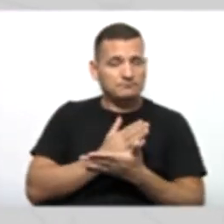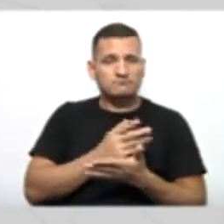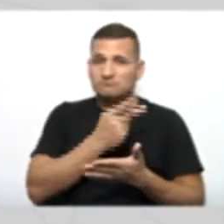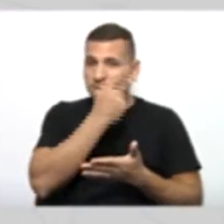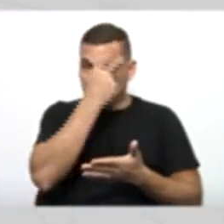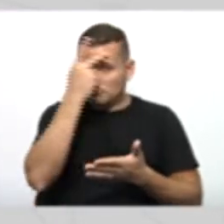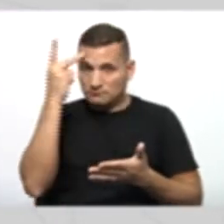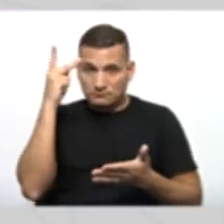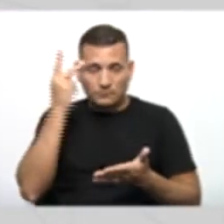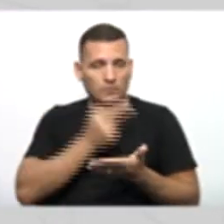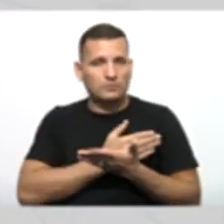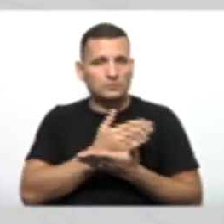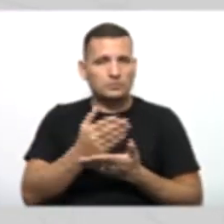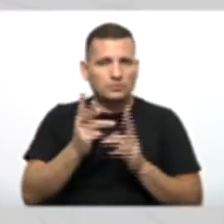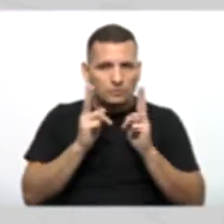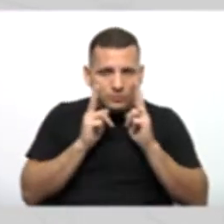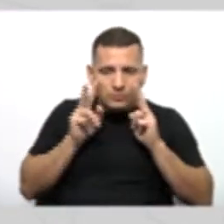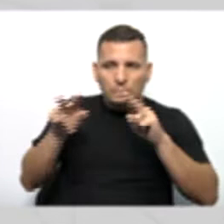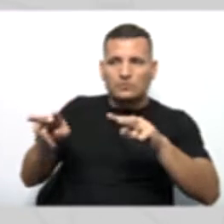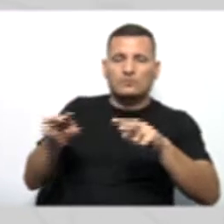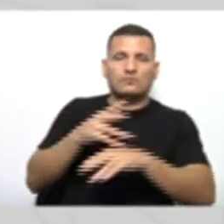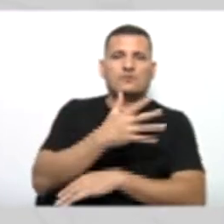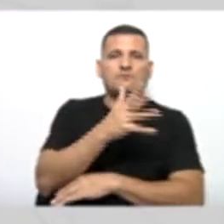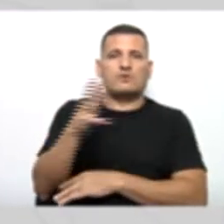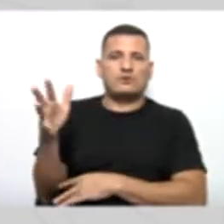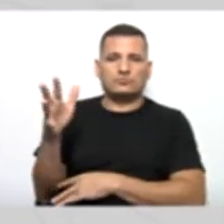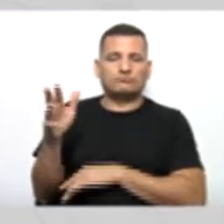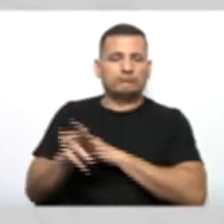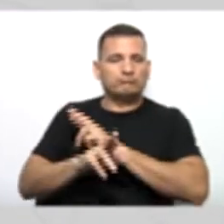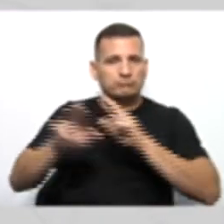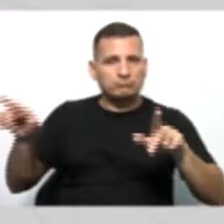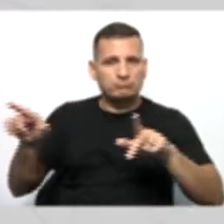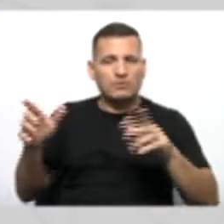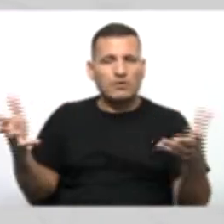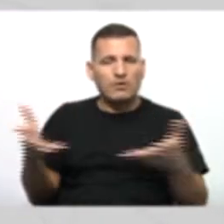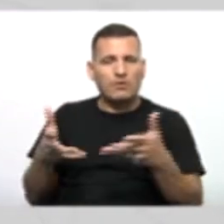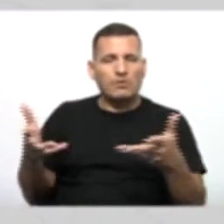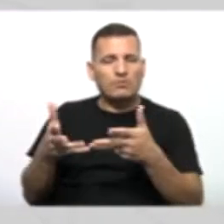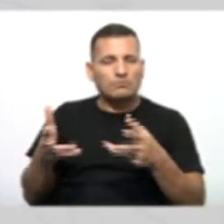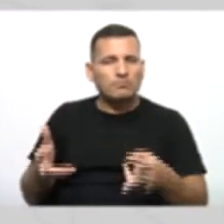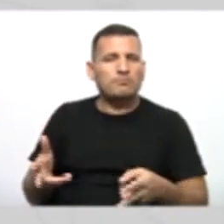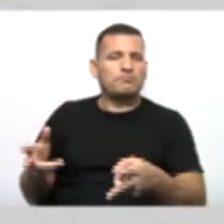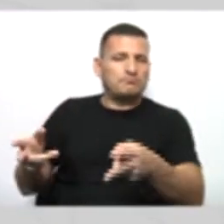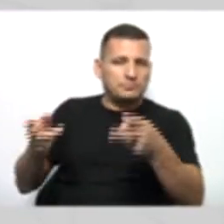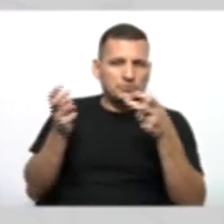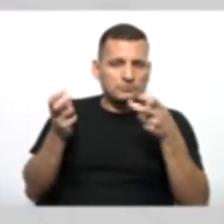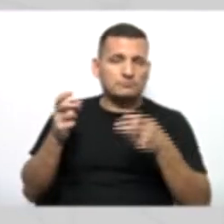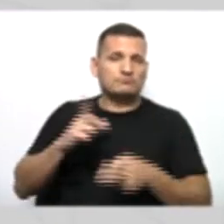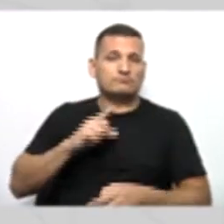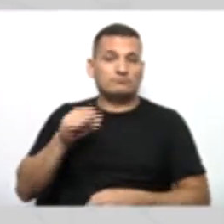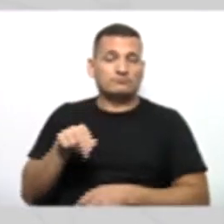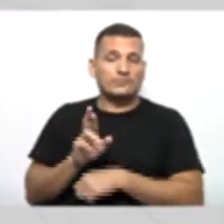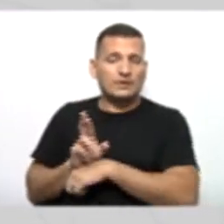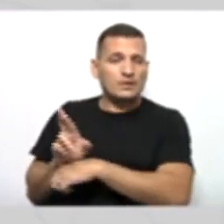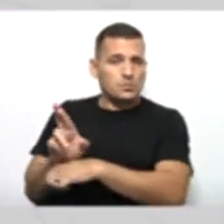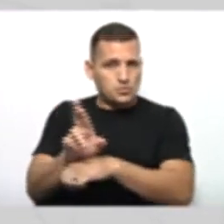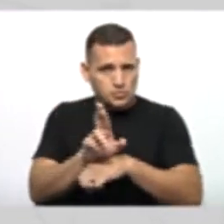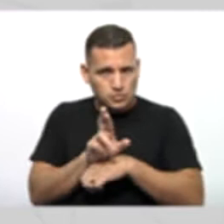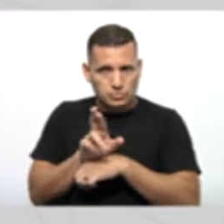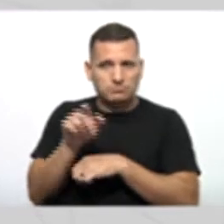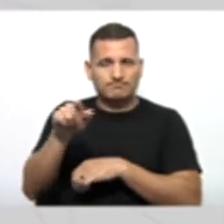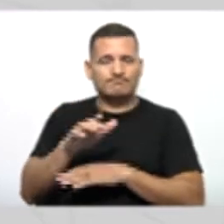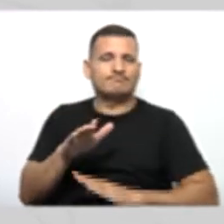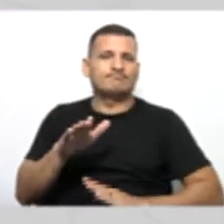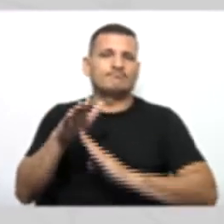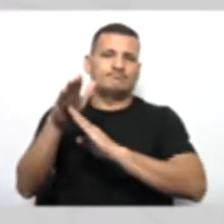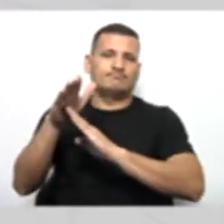a olhar o meio ambiente com outros olhos. Eles agora começaram a perceber que os recursos do meio ambiente eram limitados